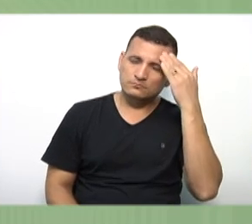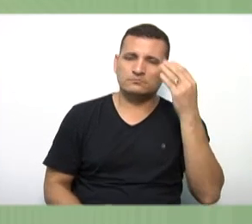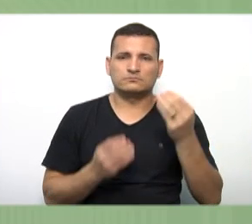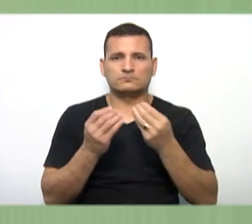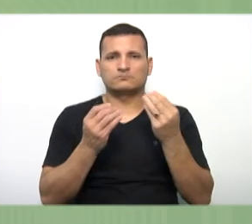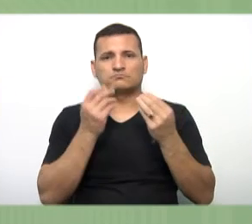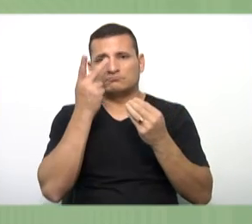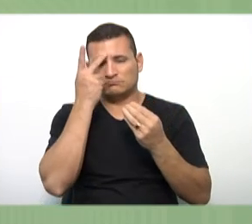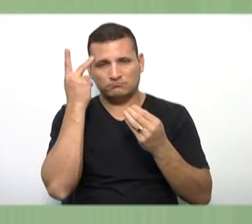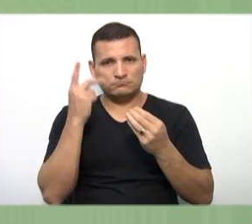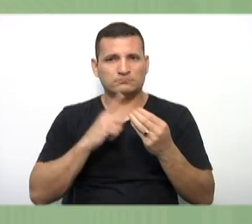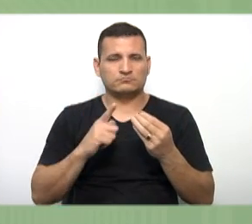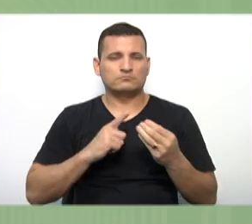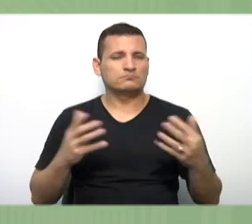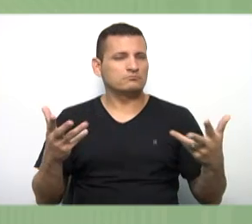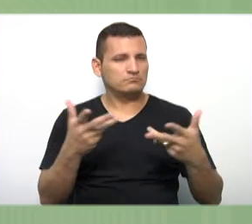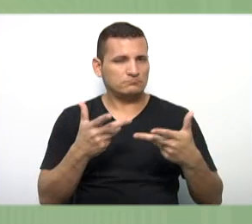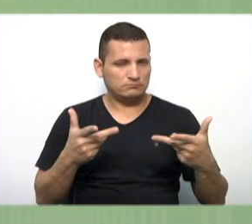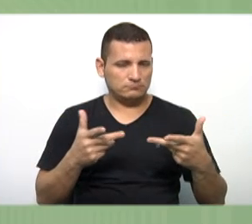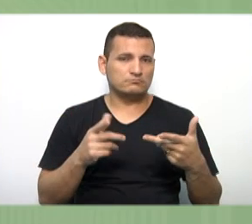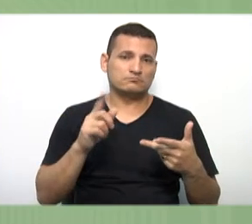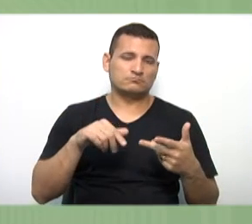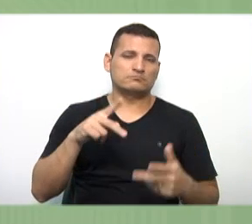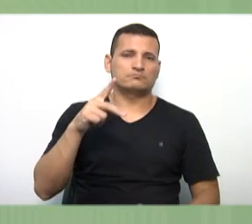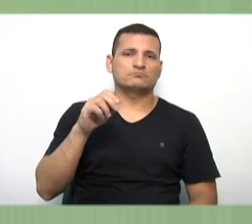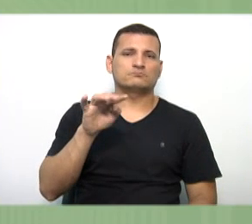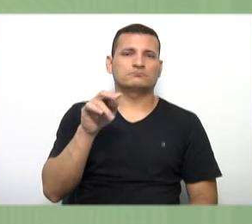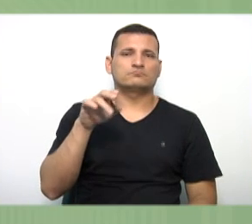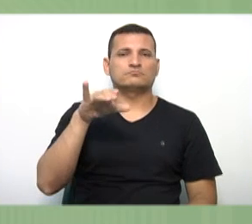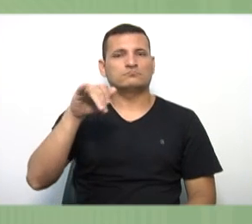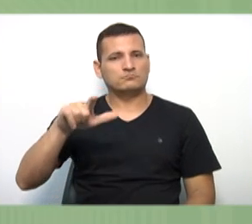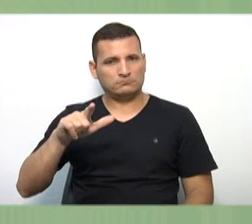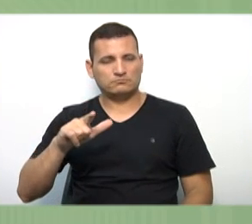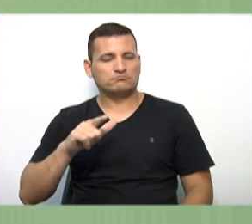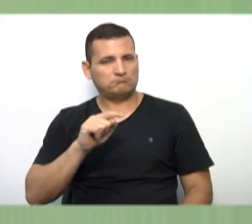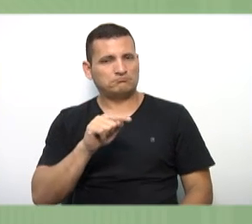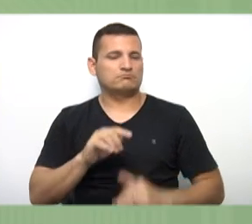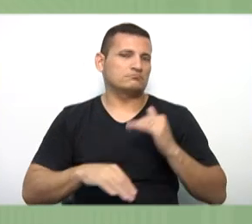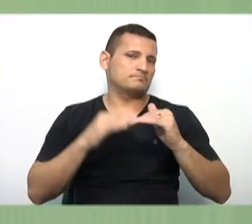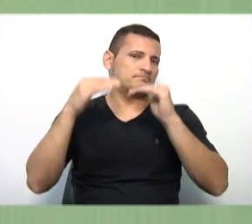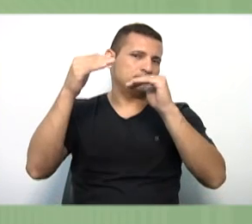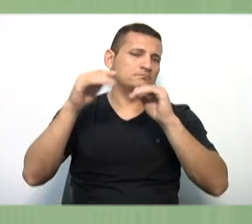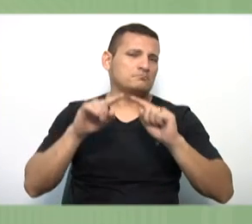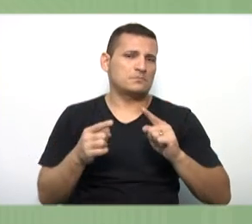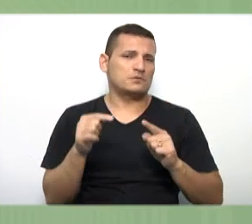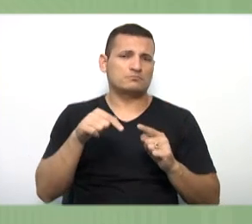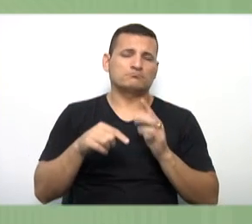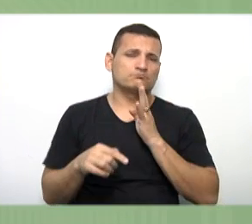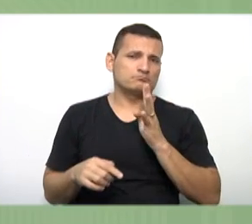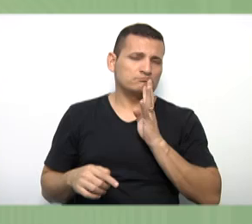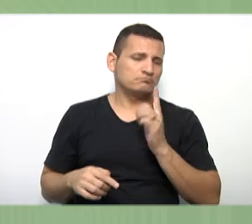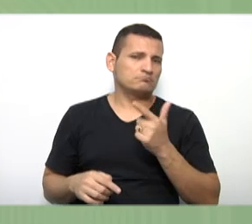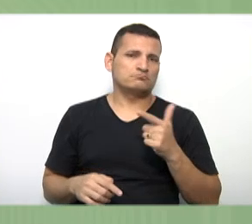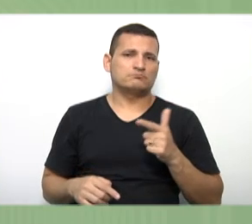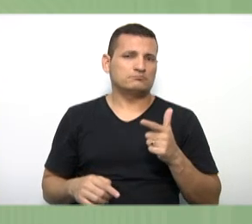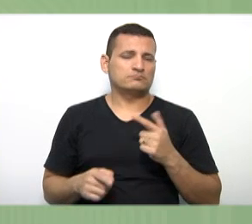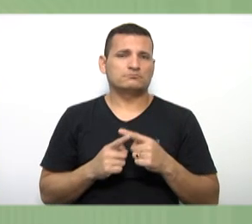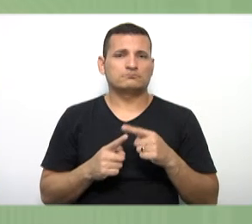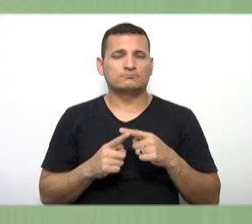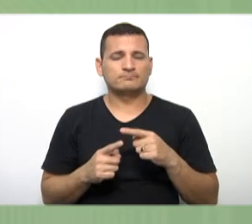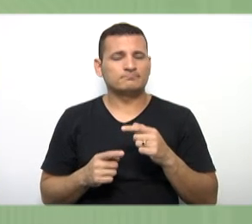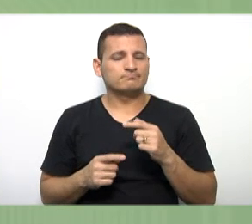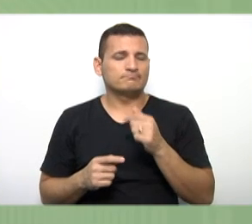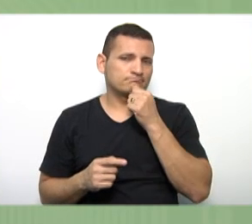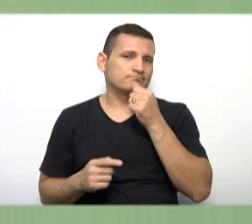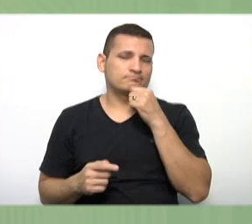com habilidades, que é o potencial a ser desenvolvido, mas sem conhecimento também, que ainda não tem